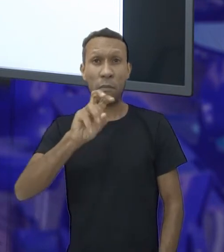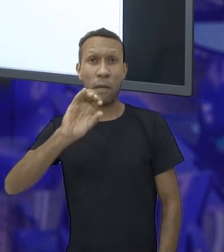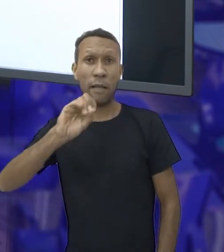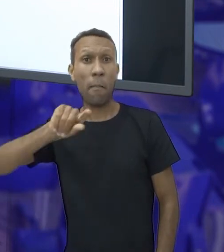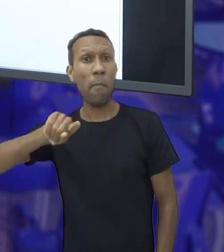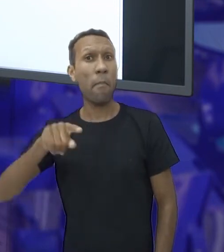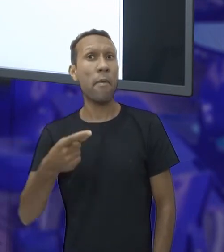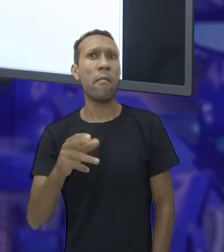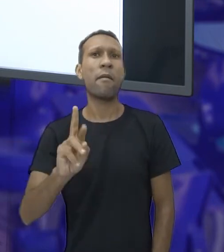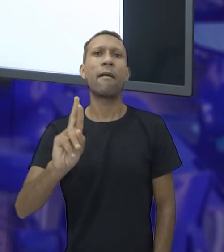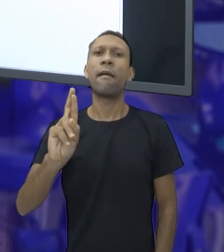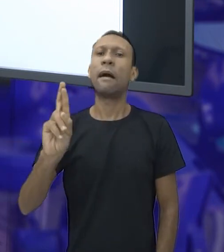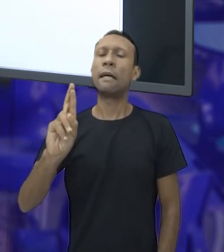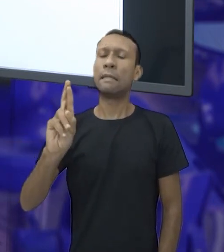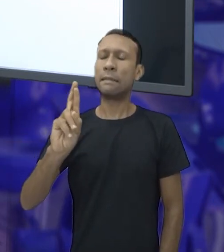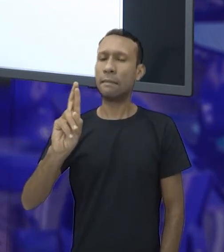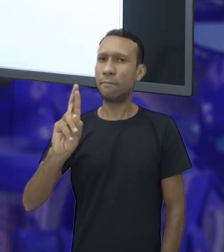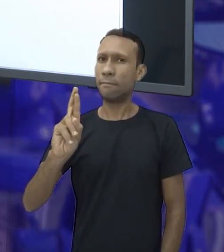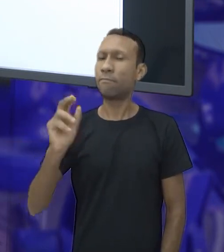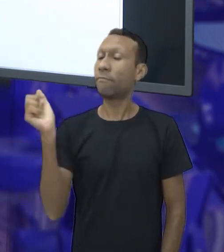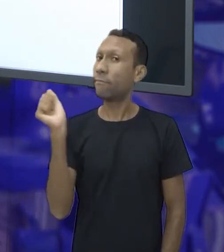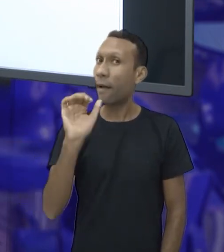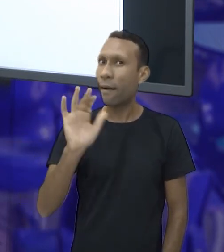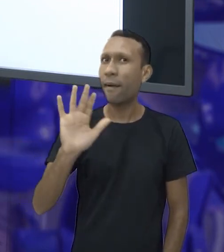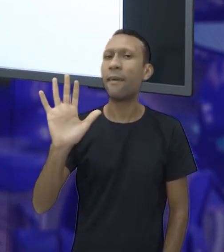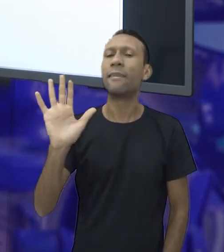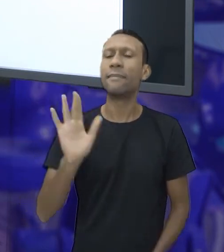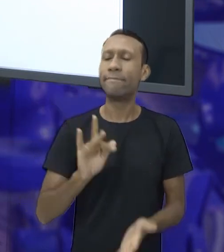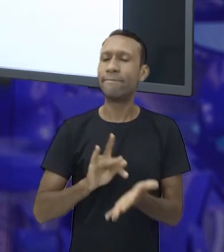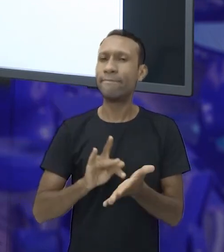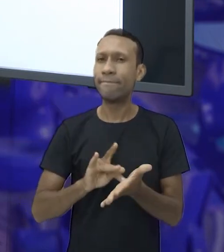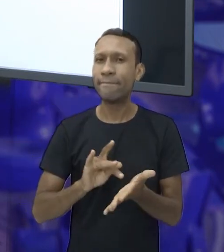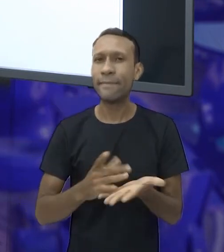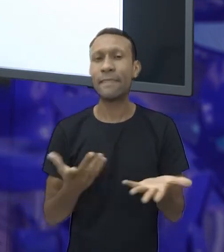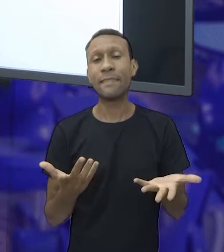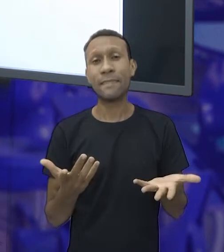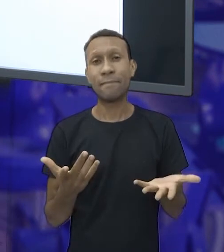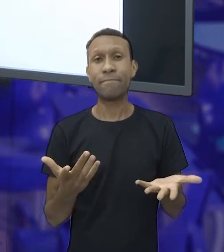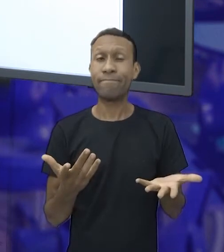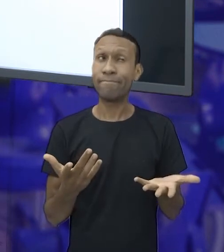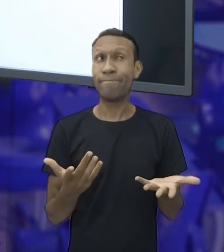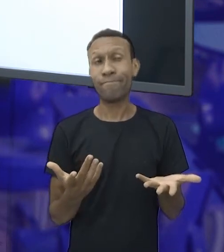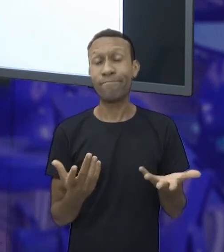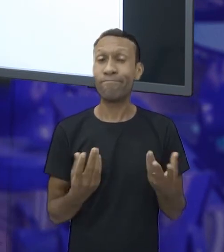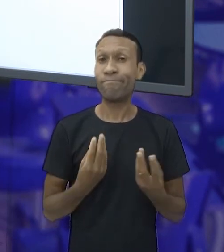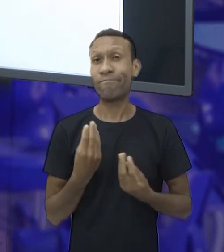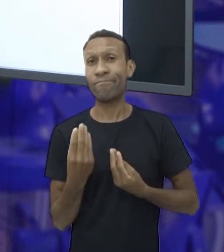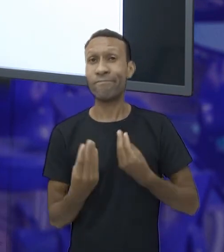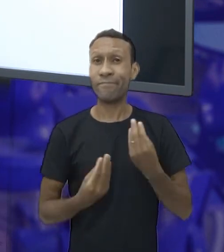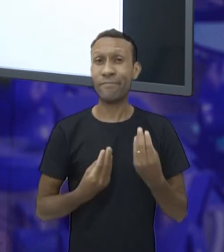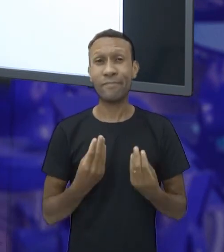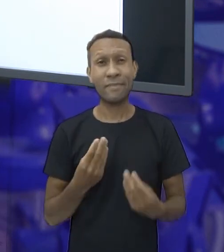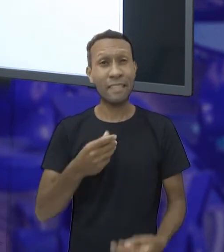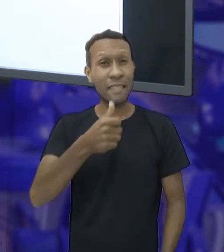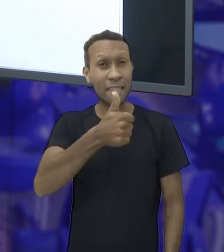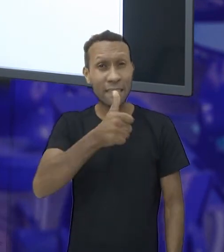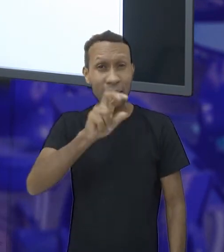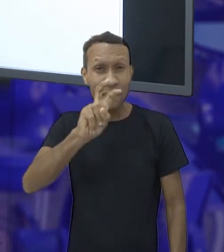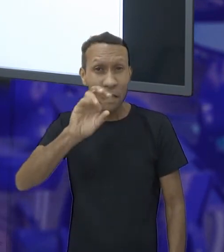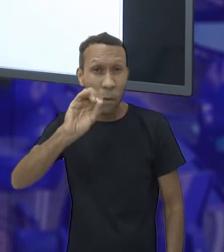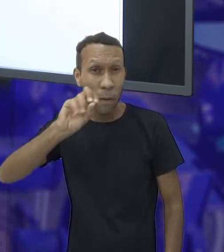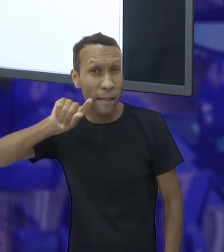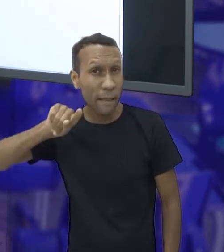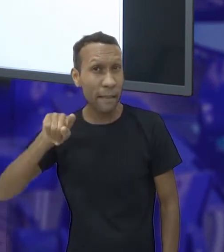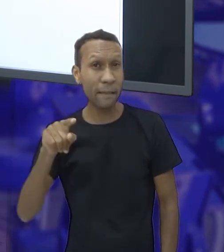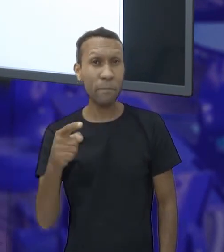mil. Ele é tamanho do Kwid, né? E ele é um carro elétrico, né? 150 mil é